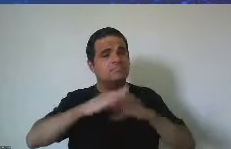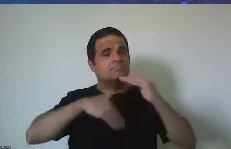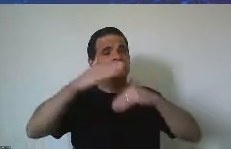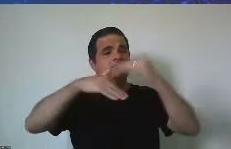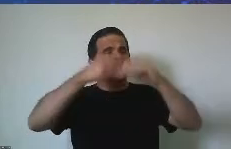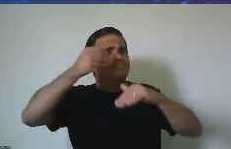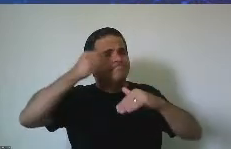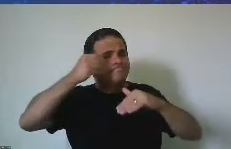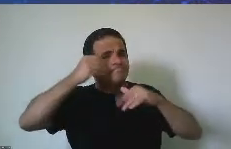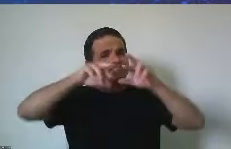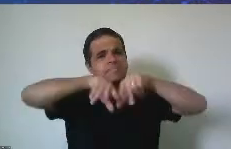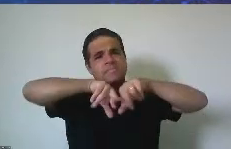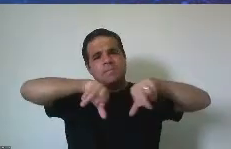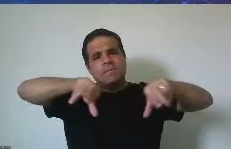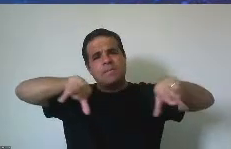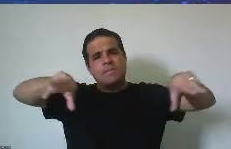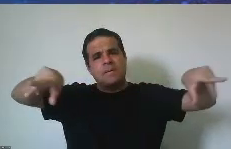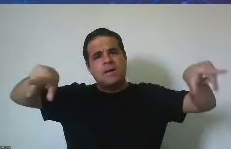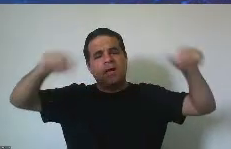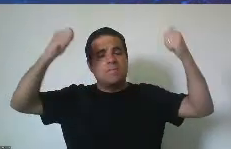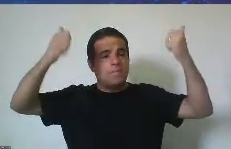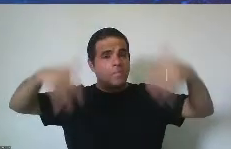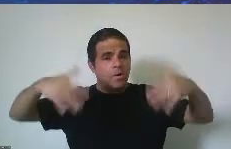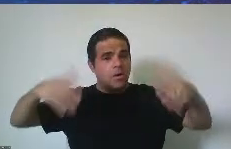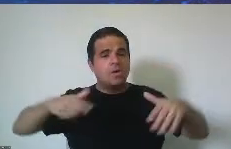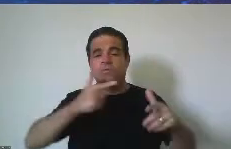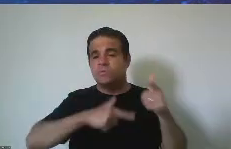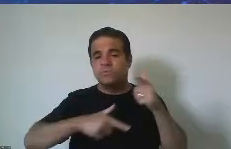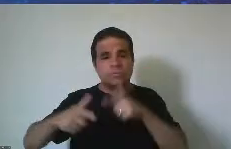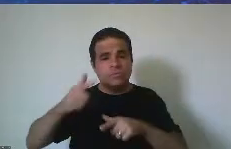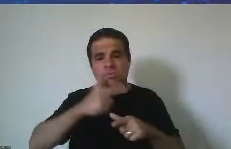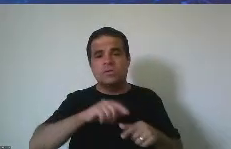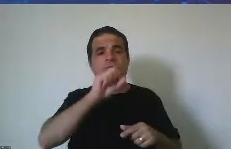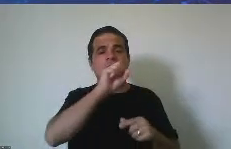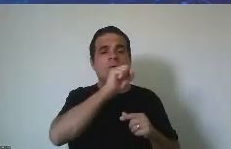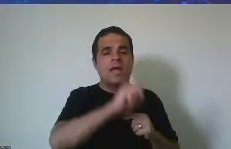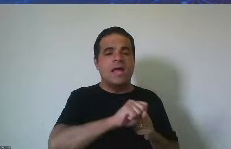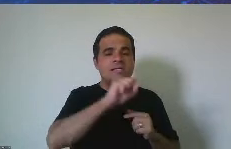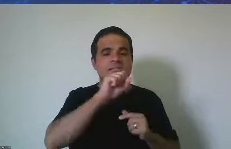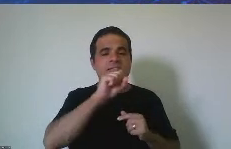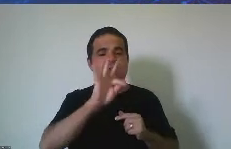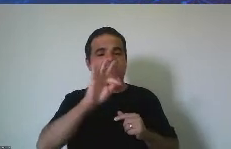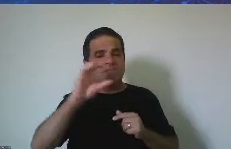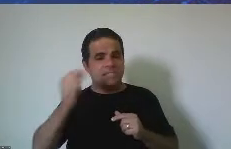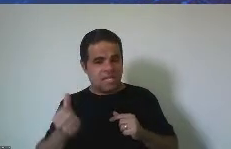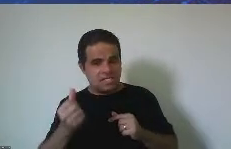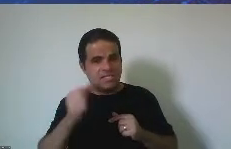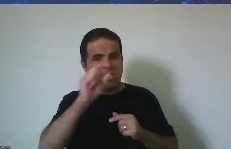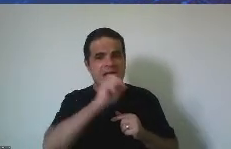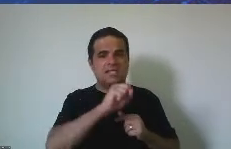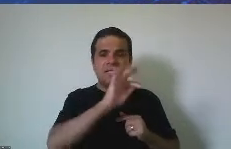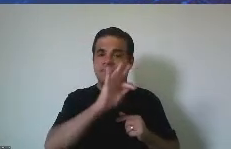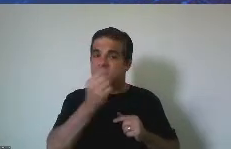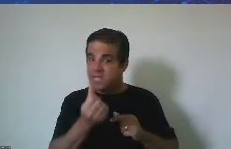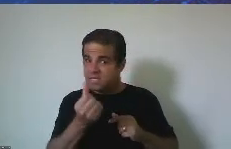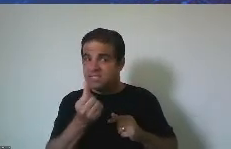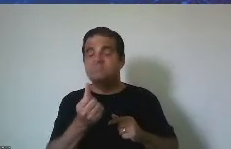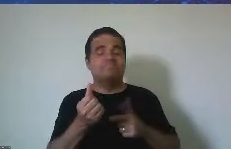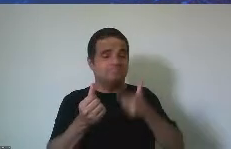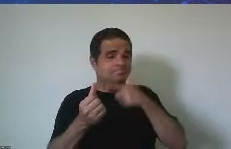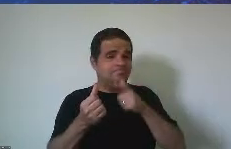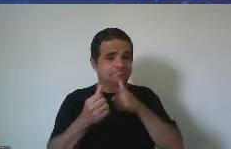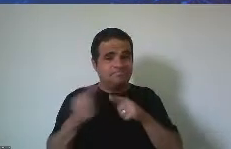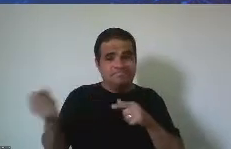uma série de dispositivos para fazer contenção do sf6 E então nós damos como inovação